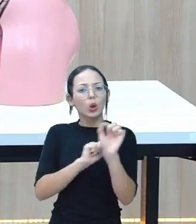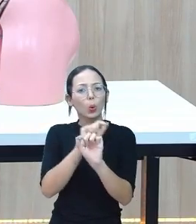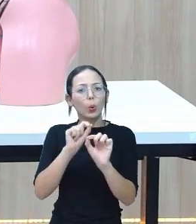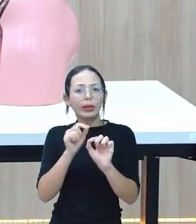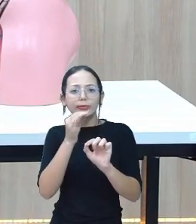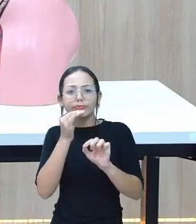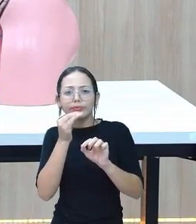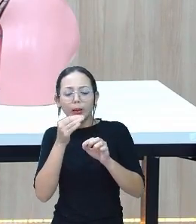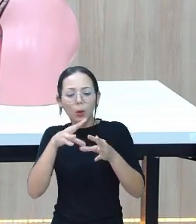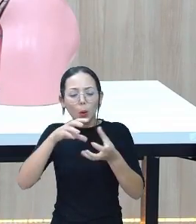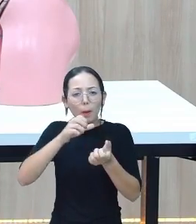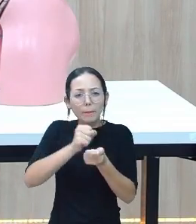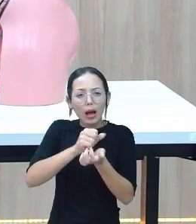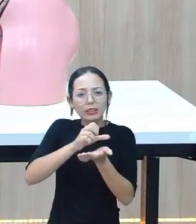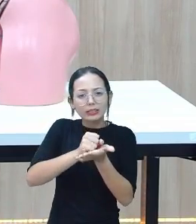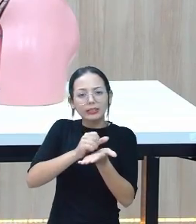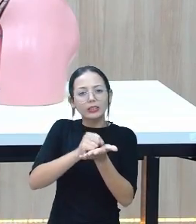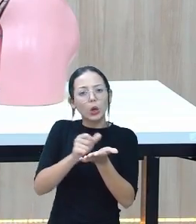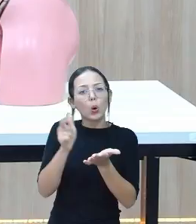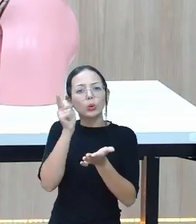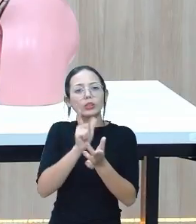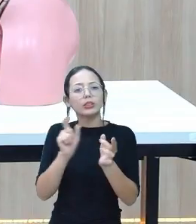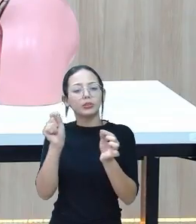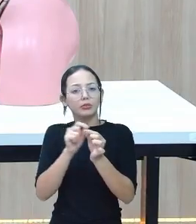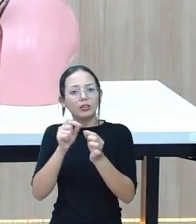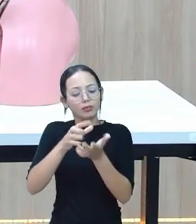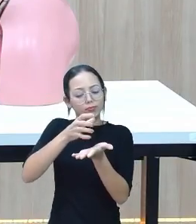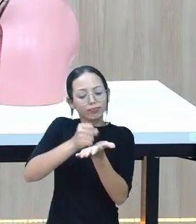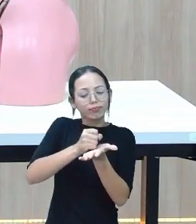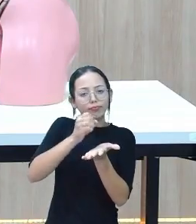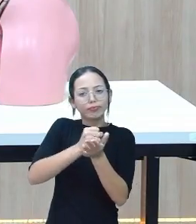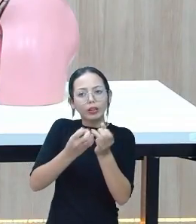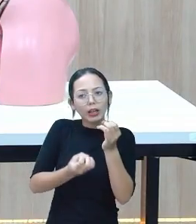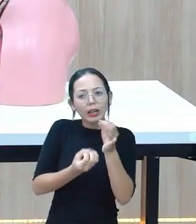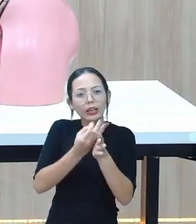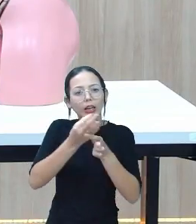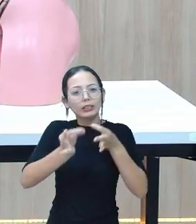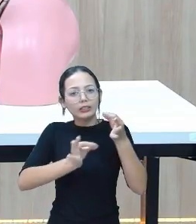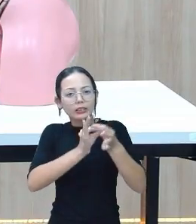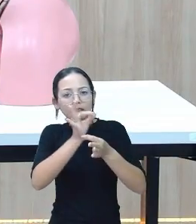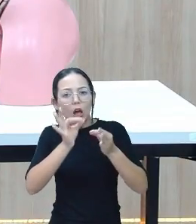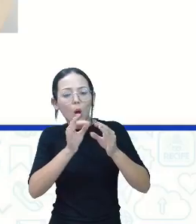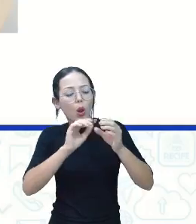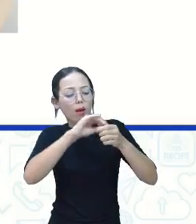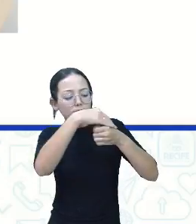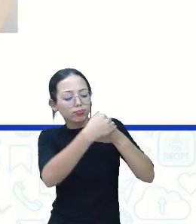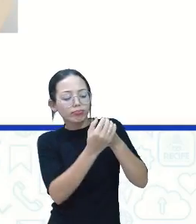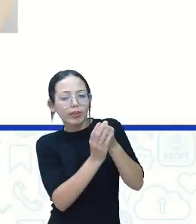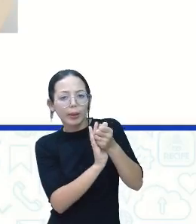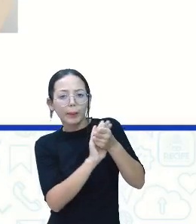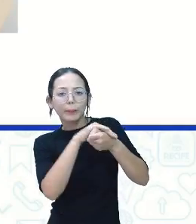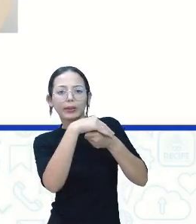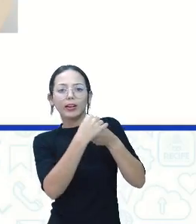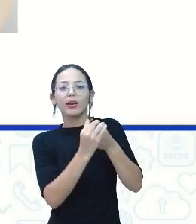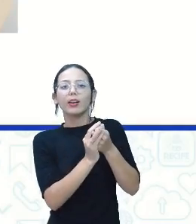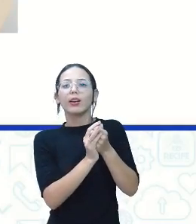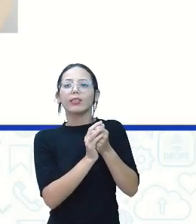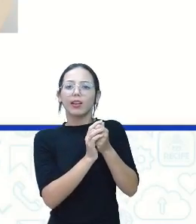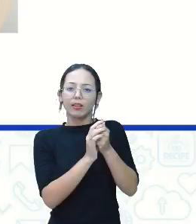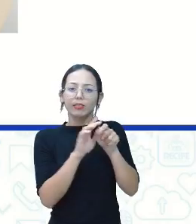de modelar. É bem legal. Você faz a célula fazendo a membrana, não é? Basta fazer